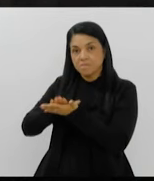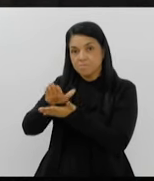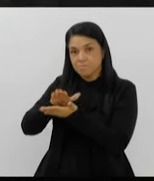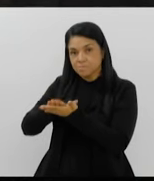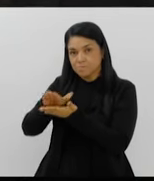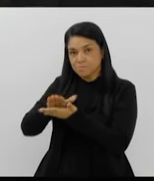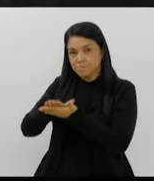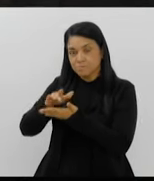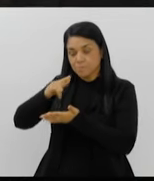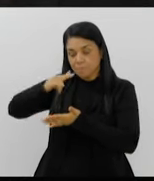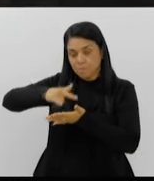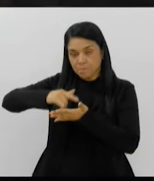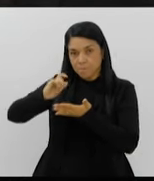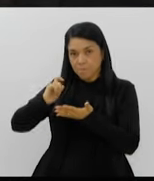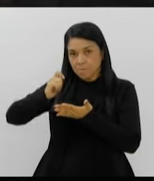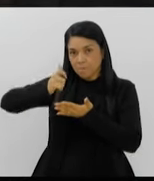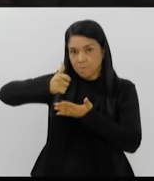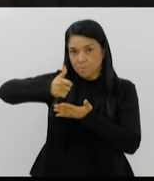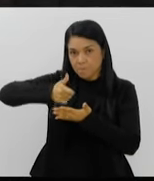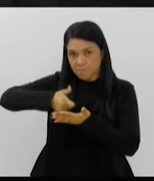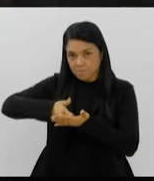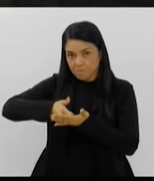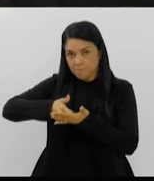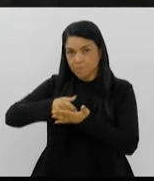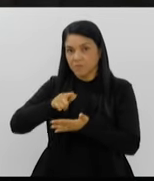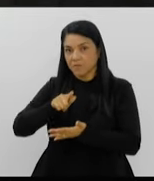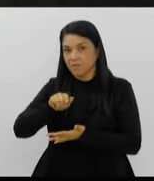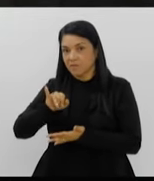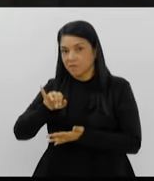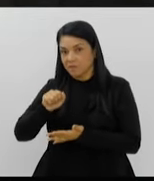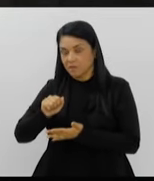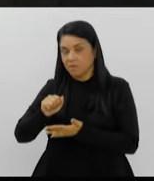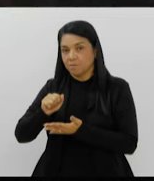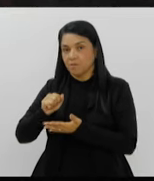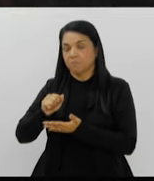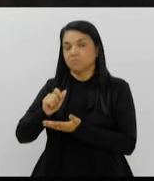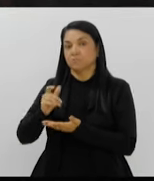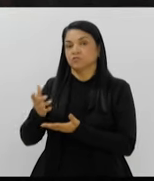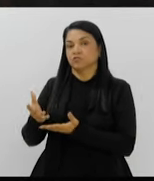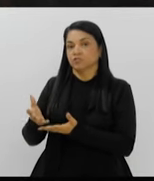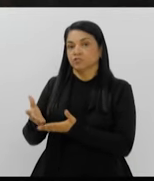de pagamento para a retirada da sua moto, que foi roubada,